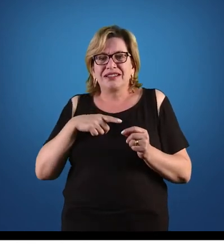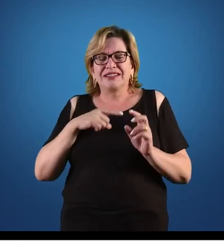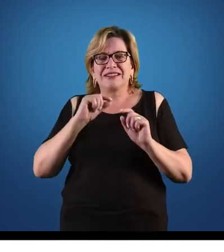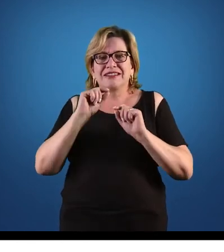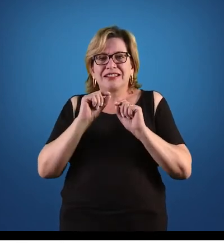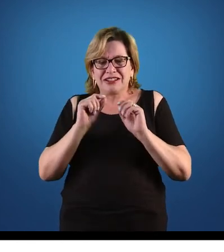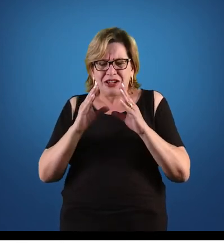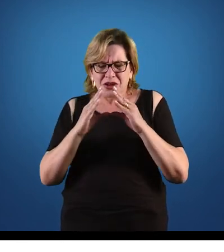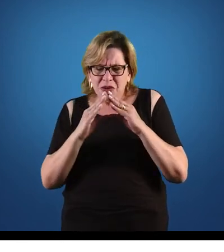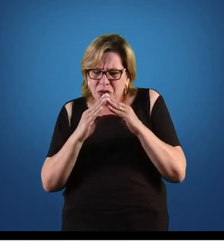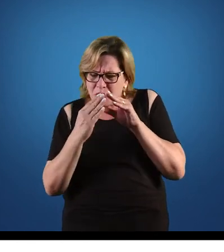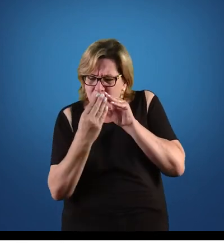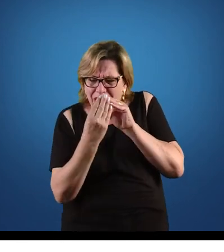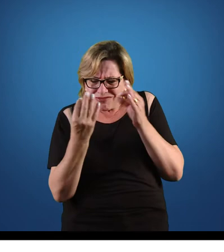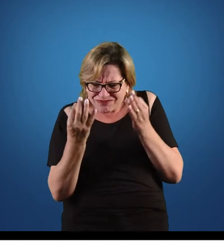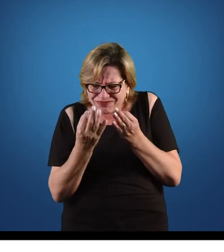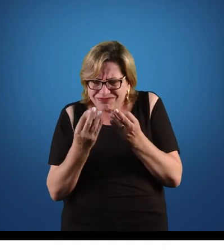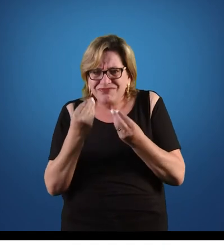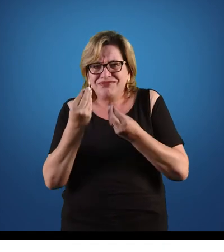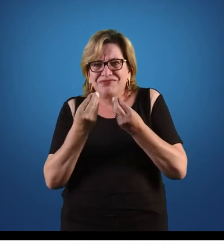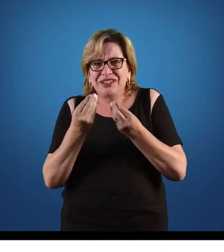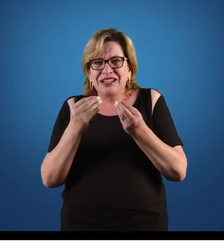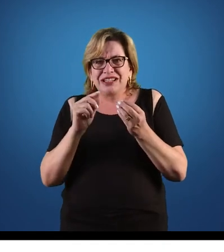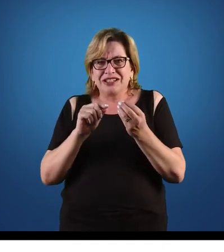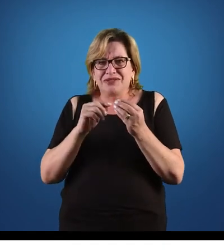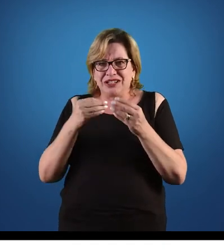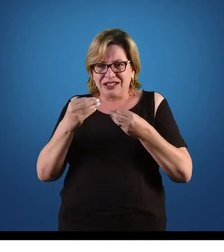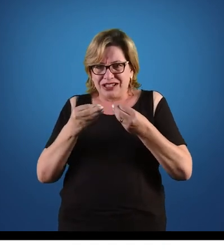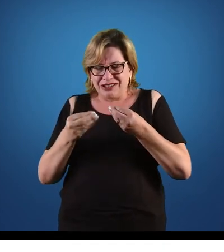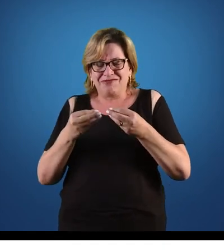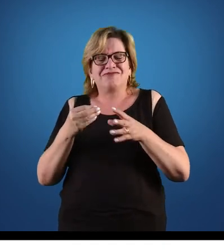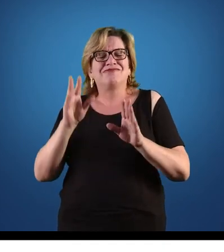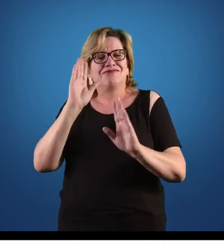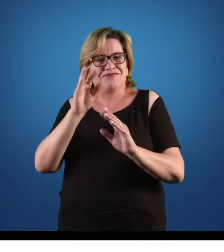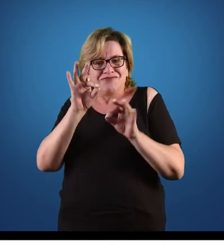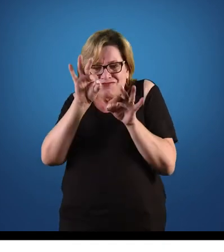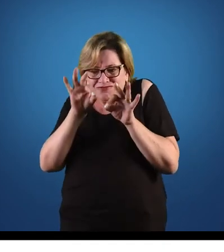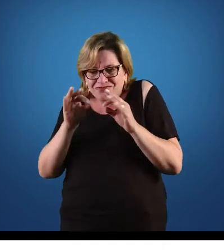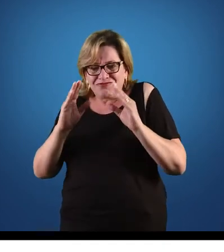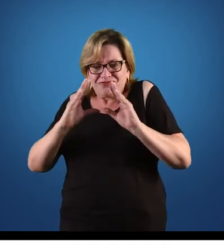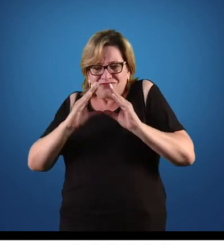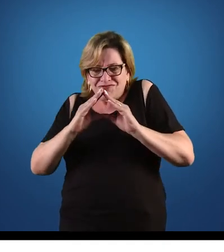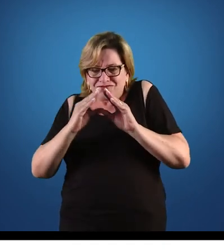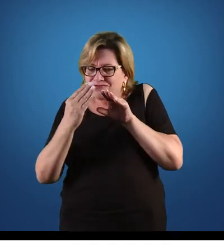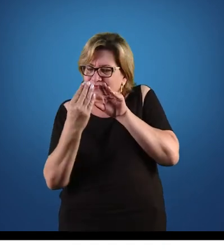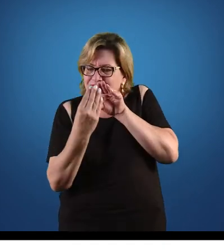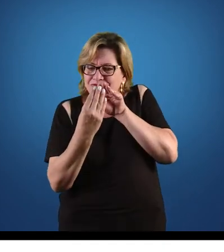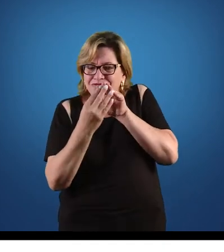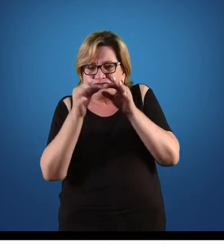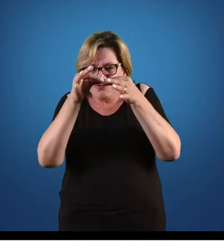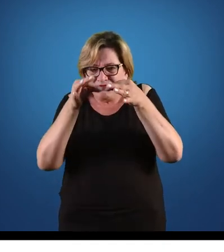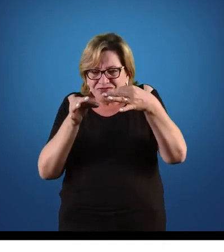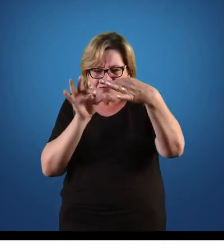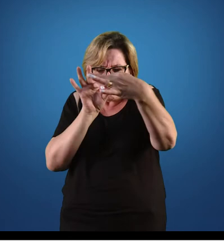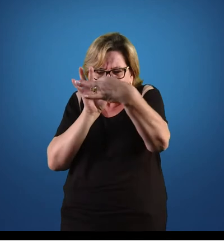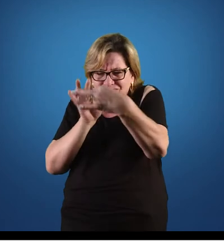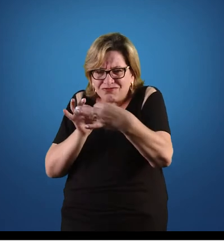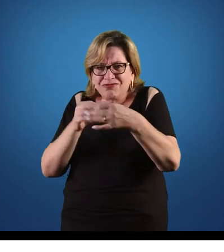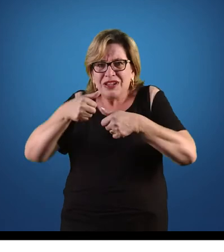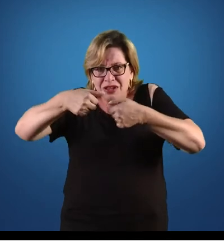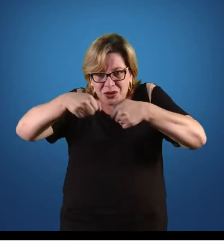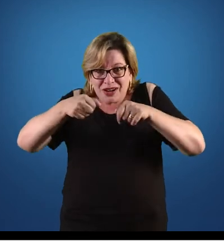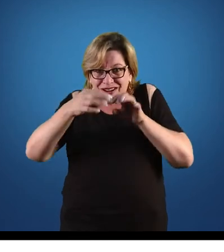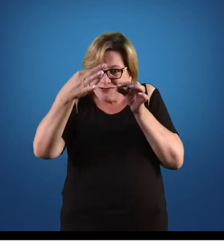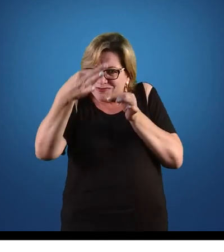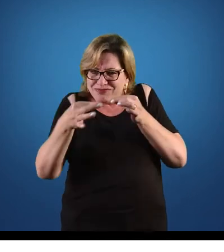né, que você vai juntar as partes, aqui, por exemplo, eu tenho a parte de acrílico já cortada, né? Você vai juntar elas aqui e vai usar o durex